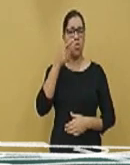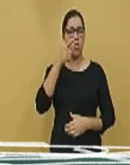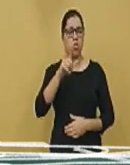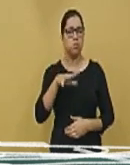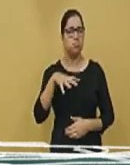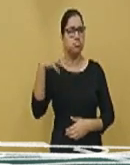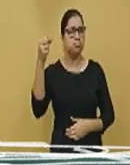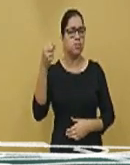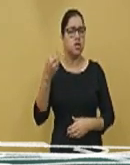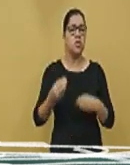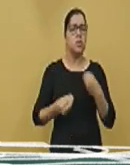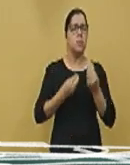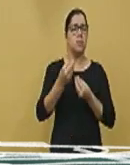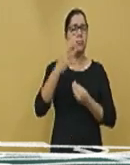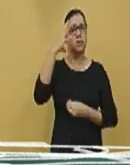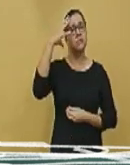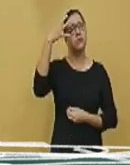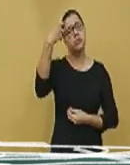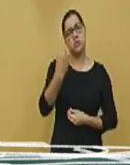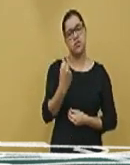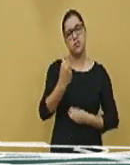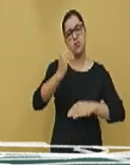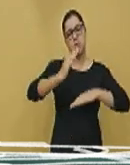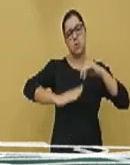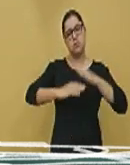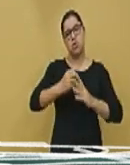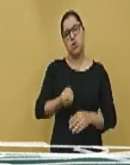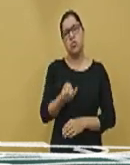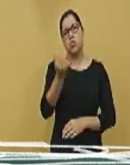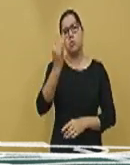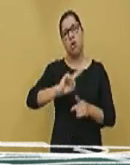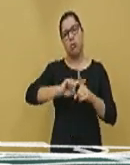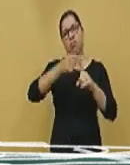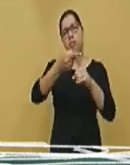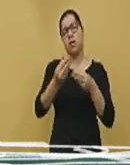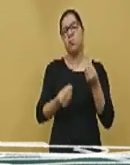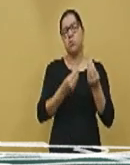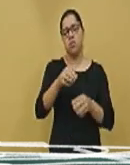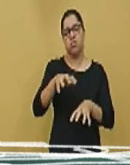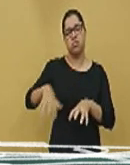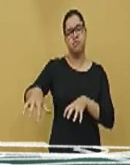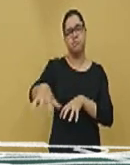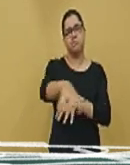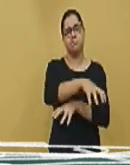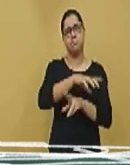de pessoal, que não é só na biblioteca, mas em vários setores da universidade?